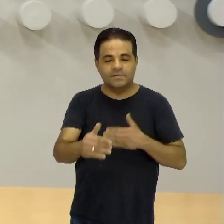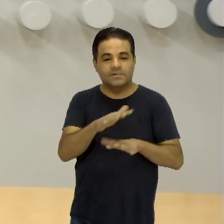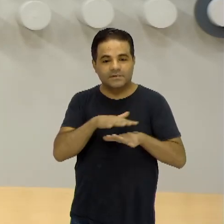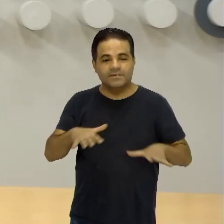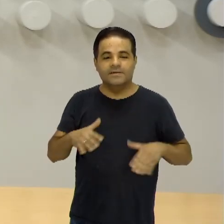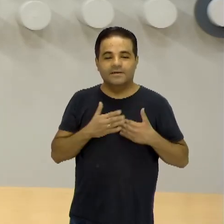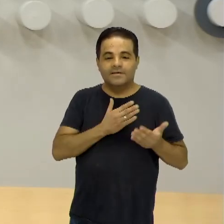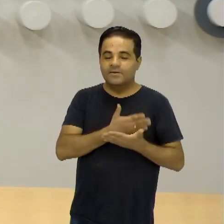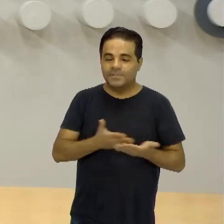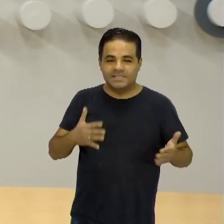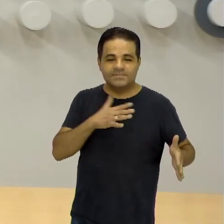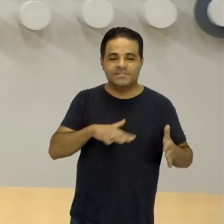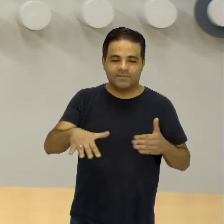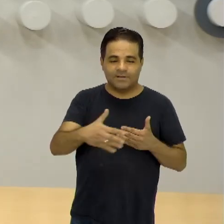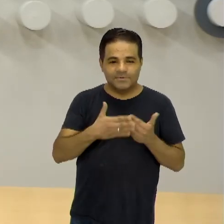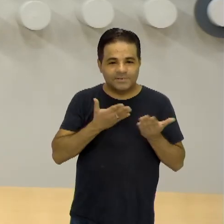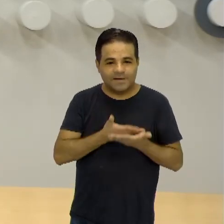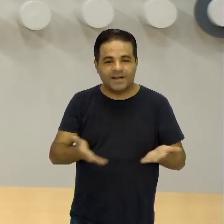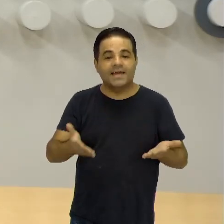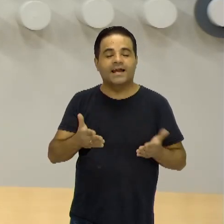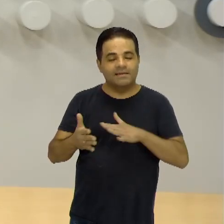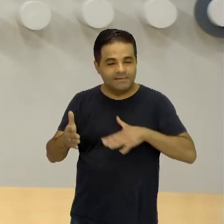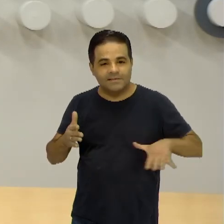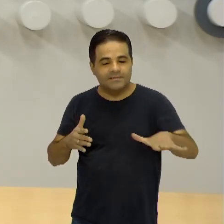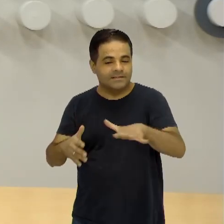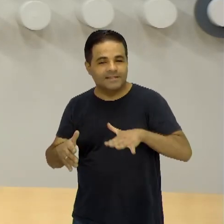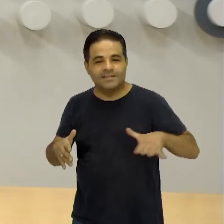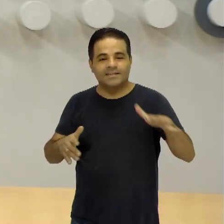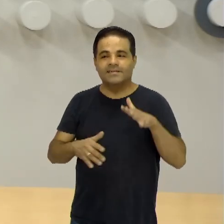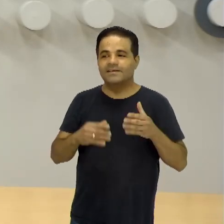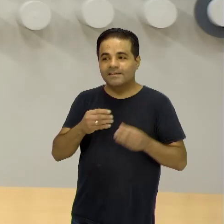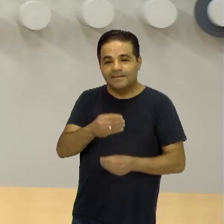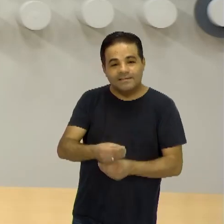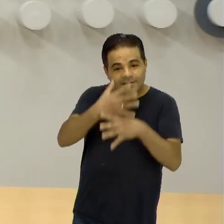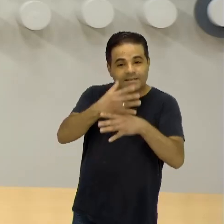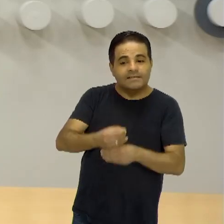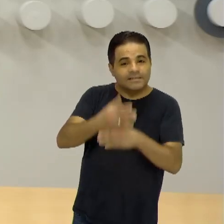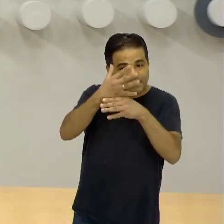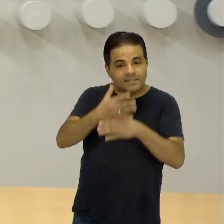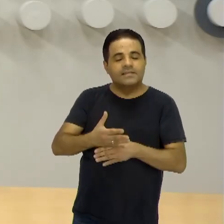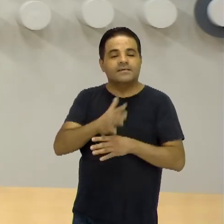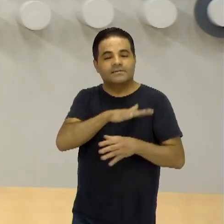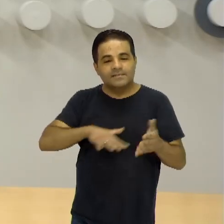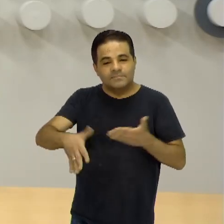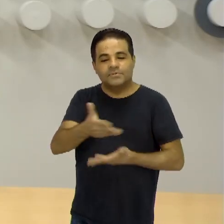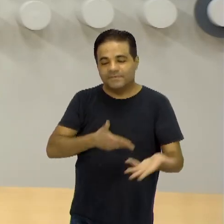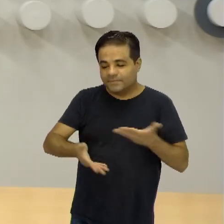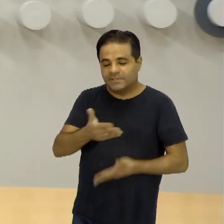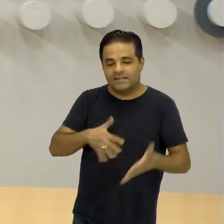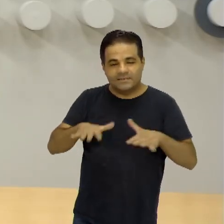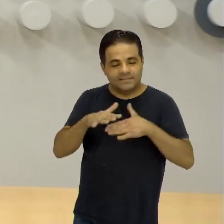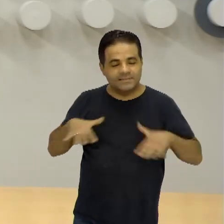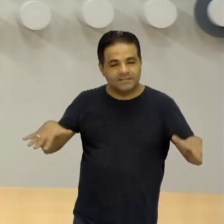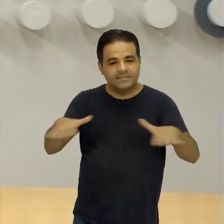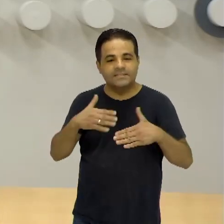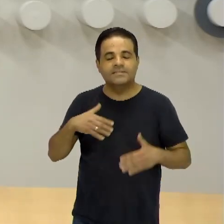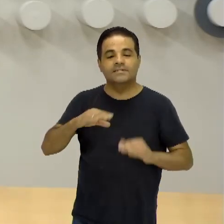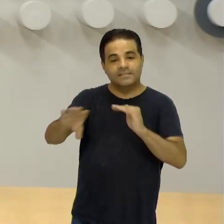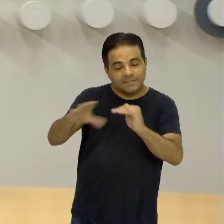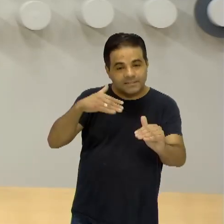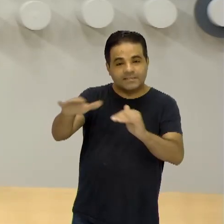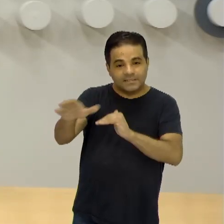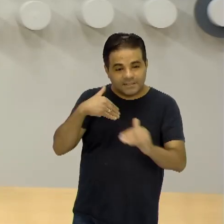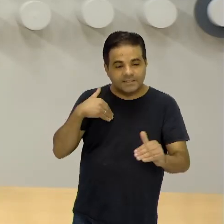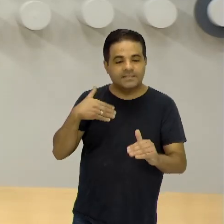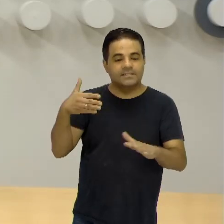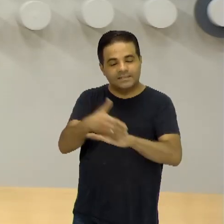estou aqui conversando com vocês e estarei acompanhando a aula no chat para ver as interações, vocês participando. Mandem mensagens, participem